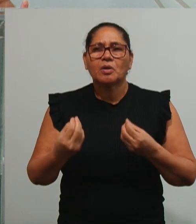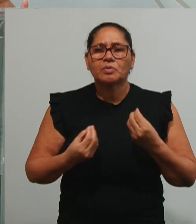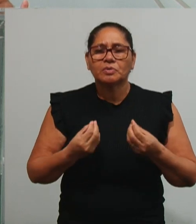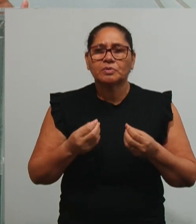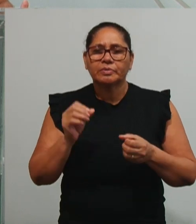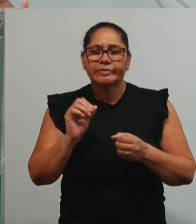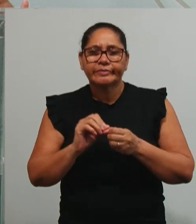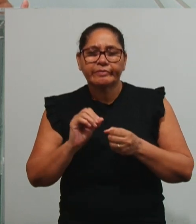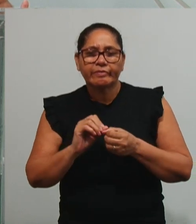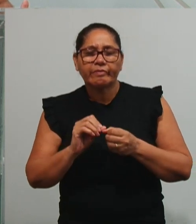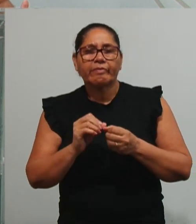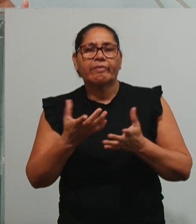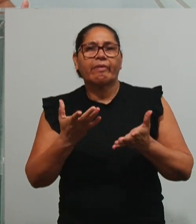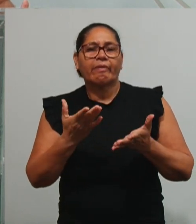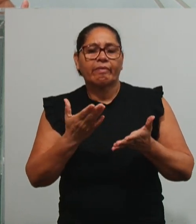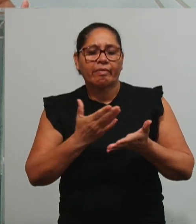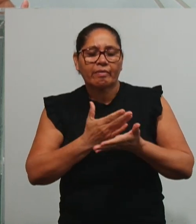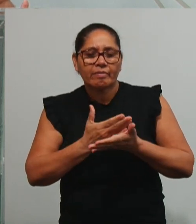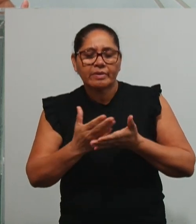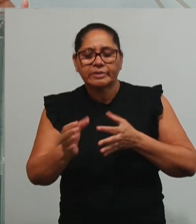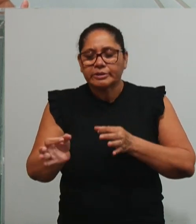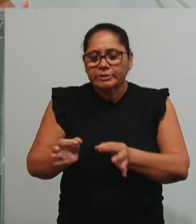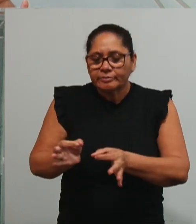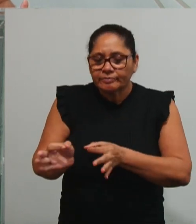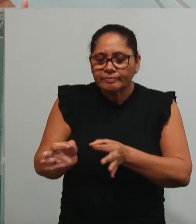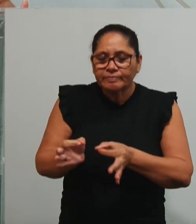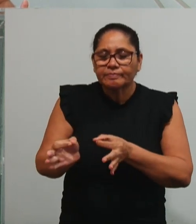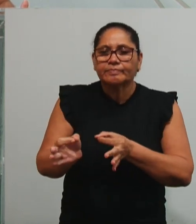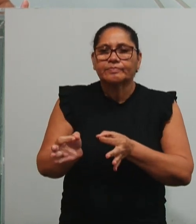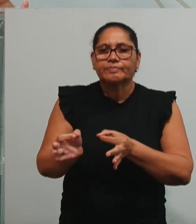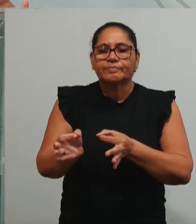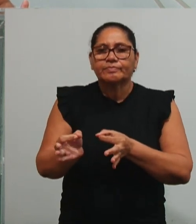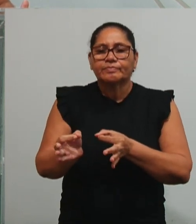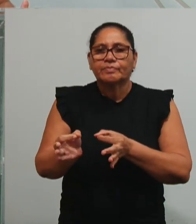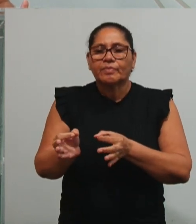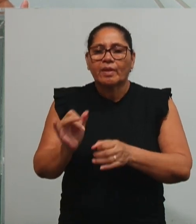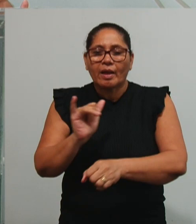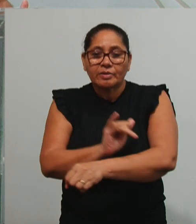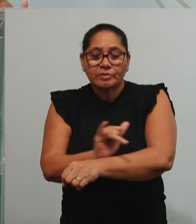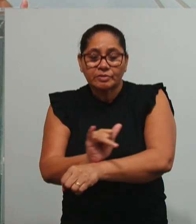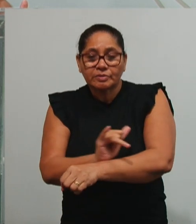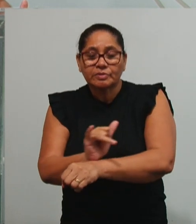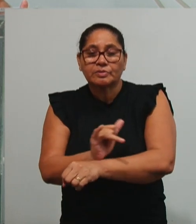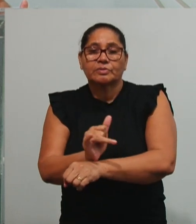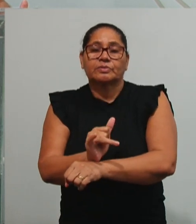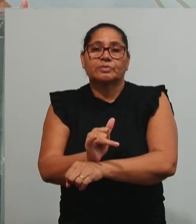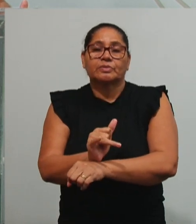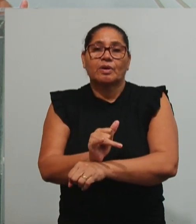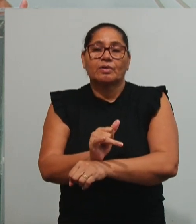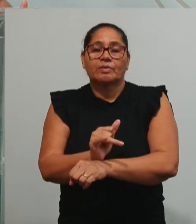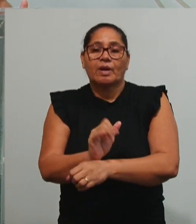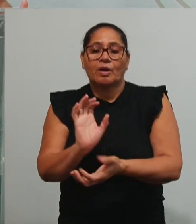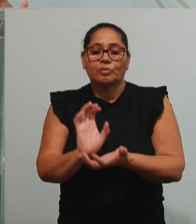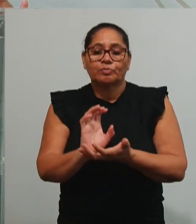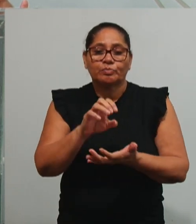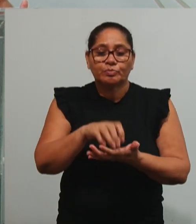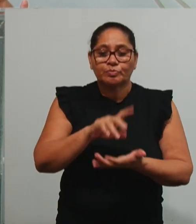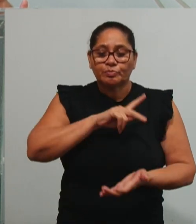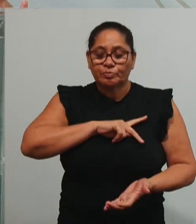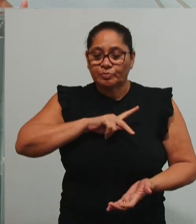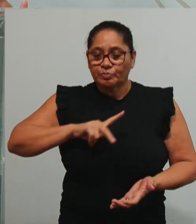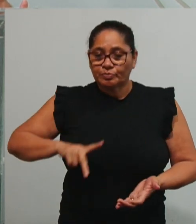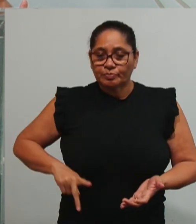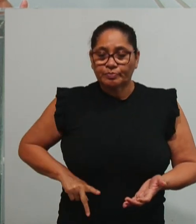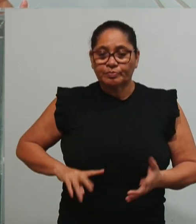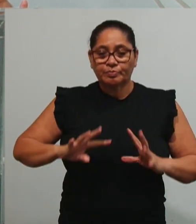introdutória a respeito do que seja planejamento estratégico no âmbito do setor público.